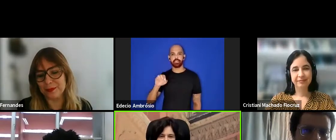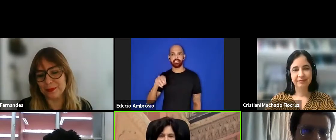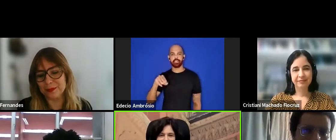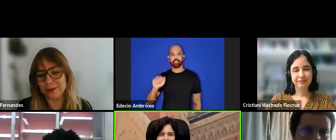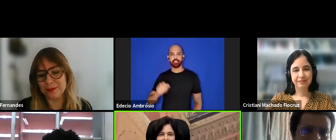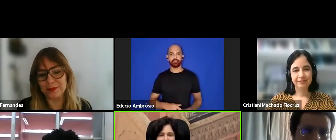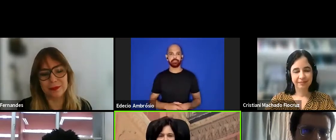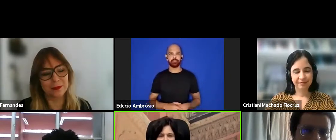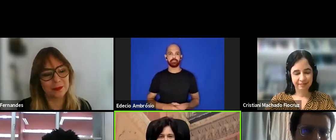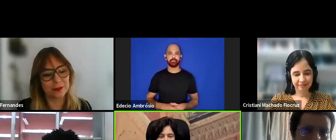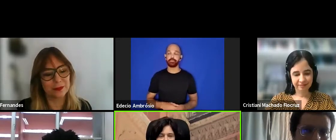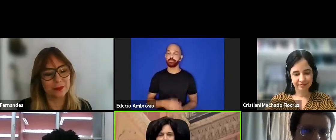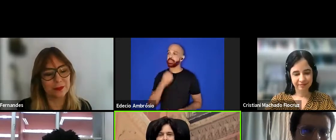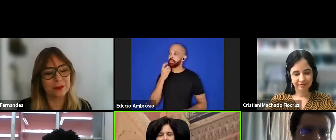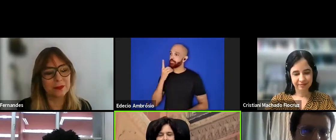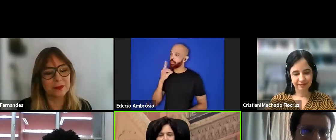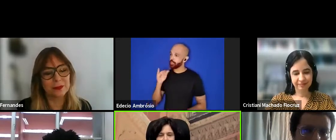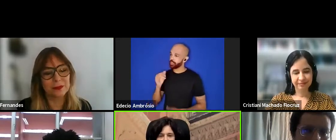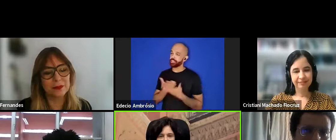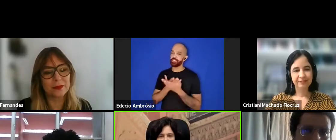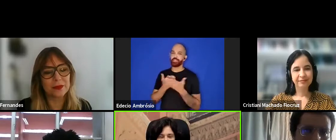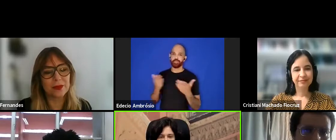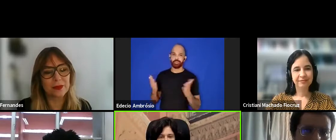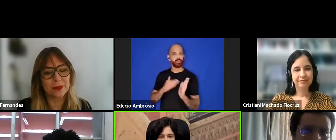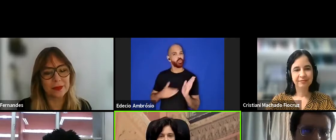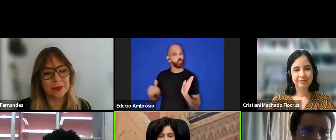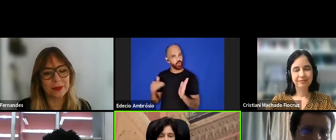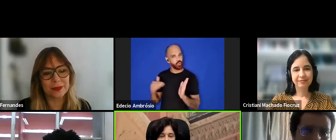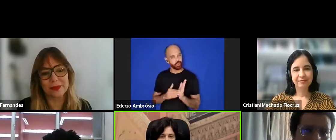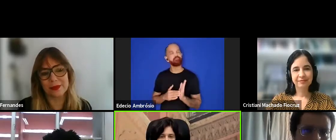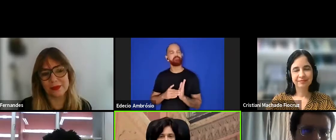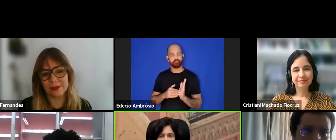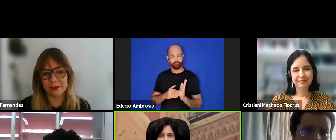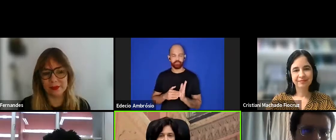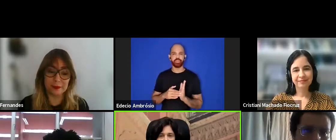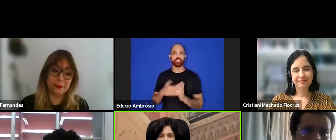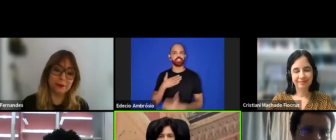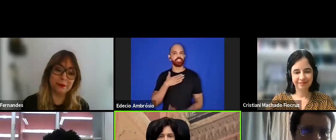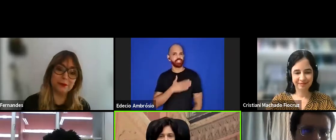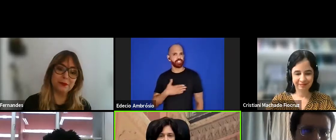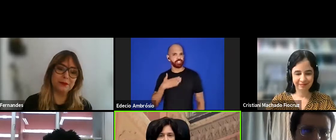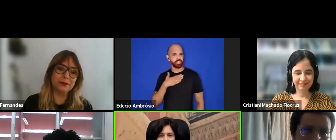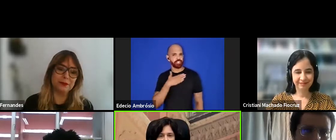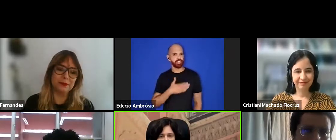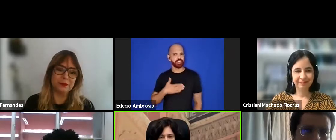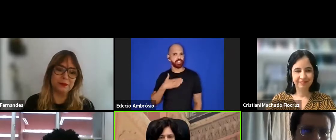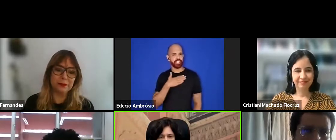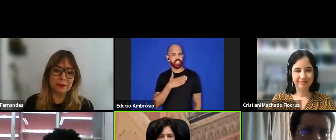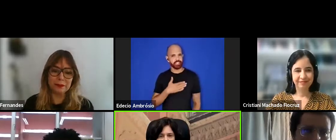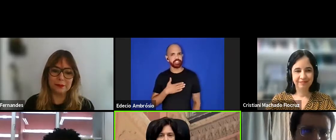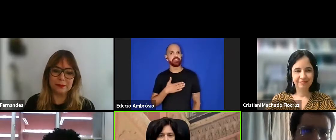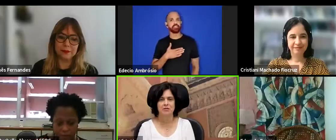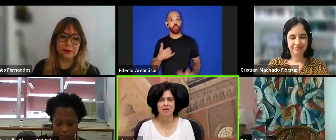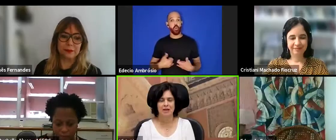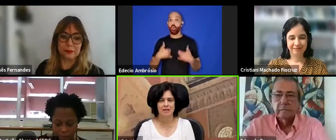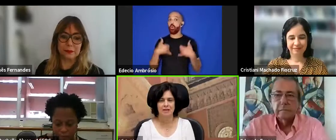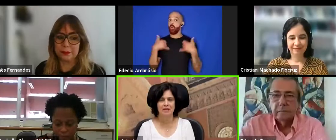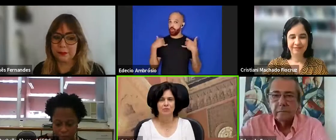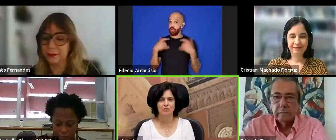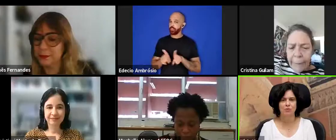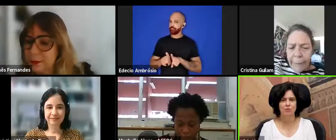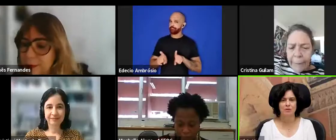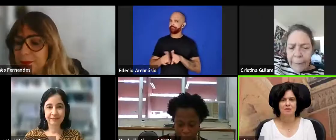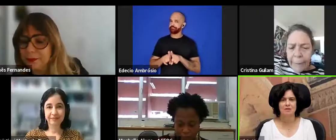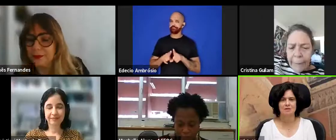Bom dia a todas e todos. É uma grande satisfação, uma grande honra também estar